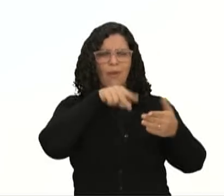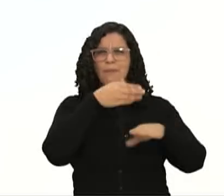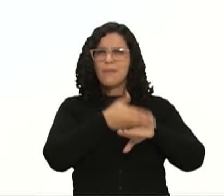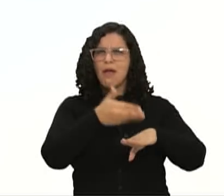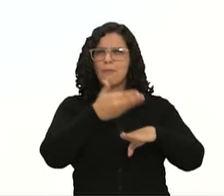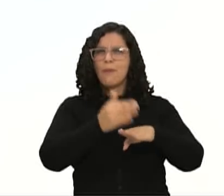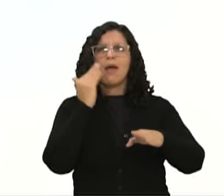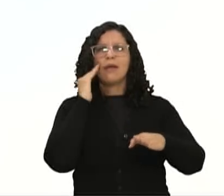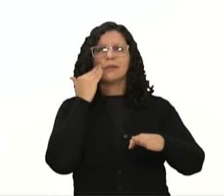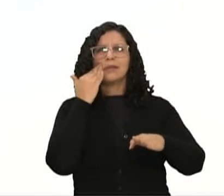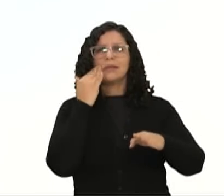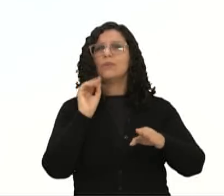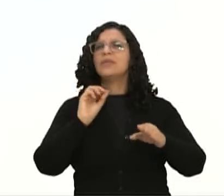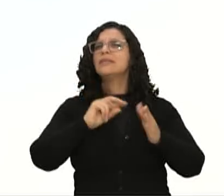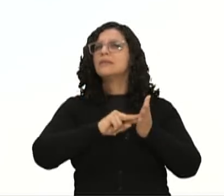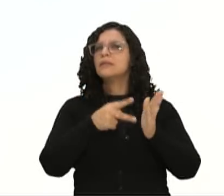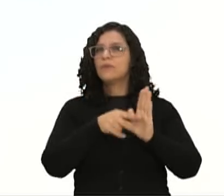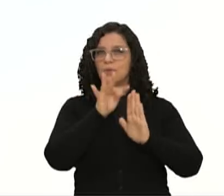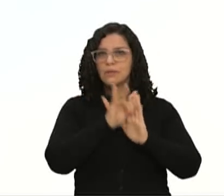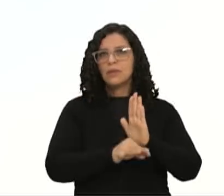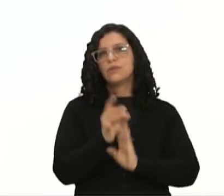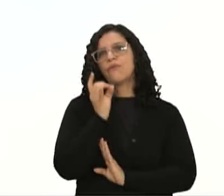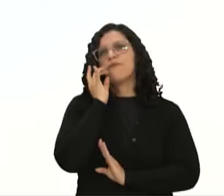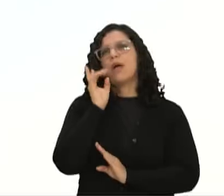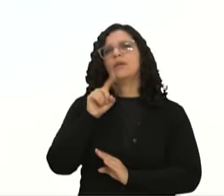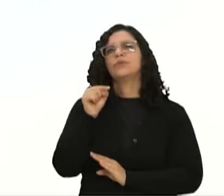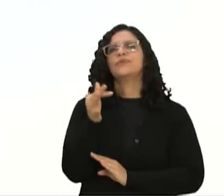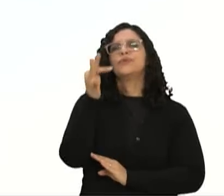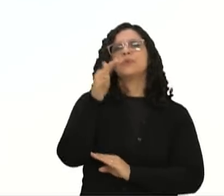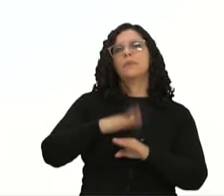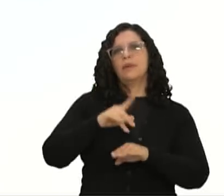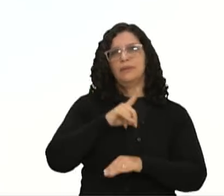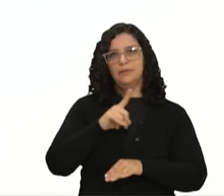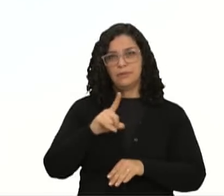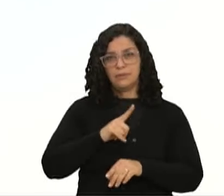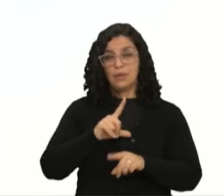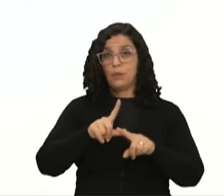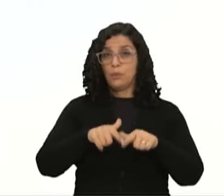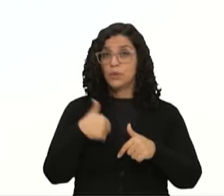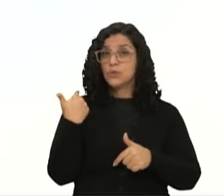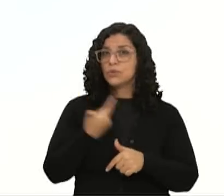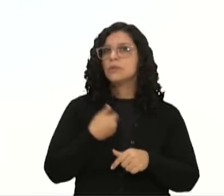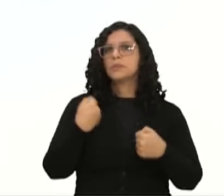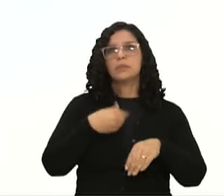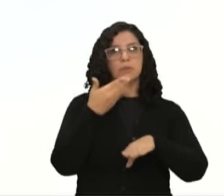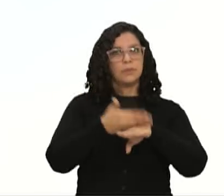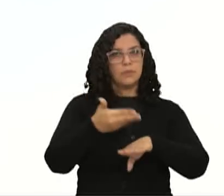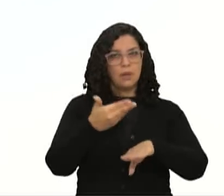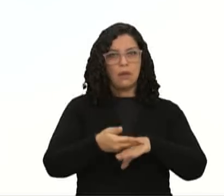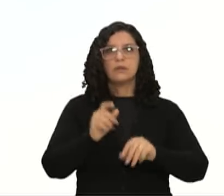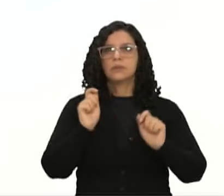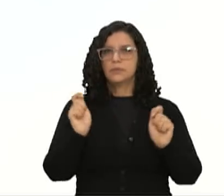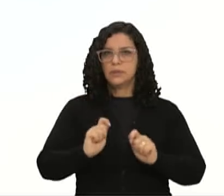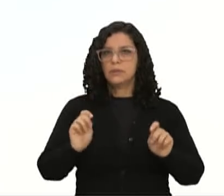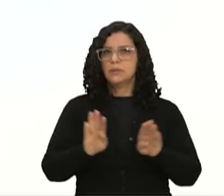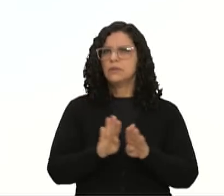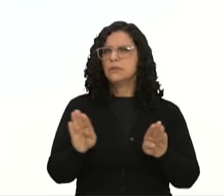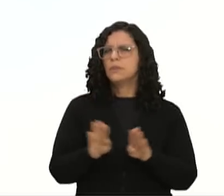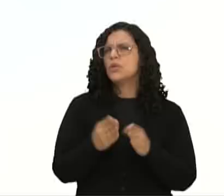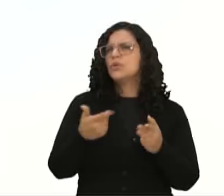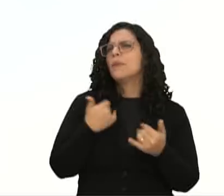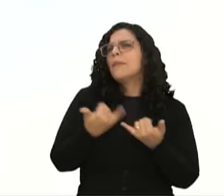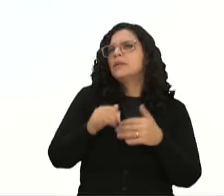uma interpretação, mais fácil vai ficar para você, tá? É uma questão de prática, temos que praticar. Igual atividade